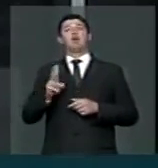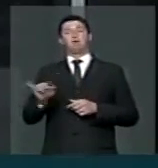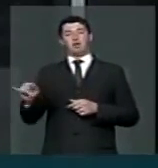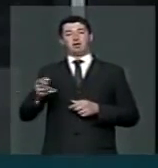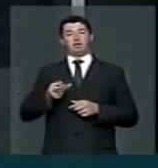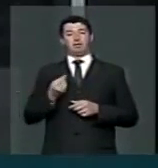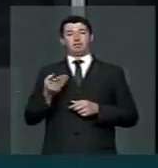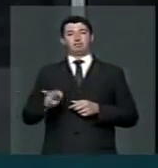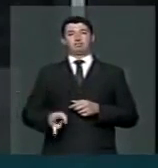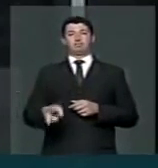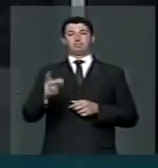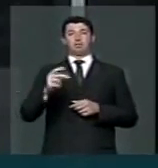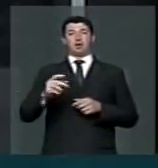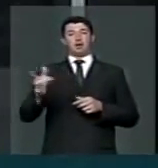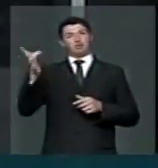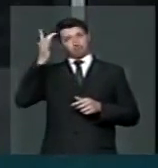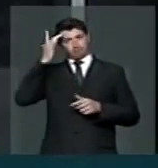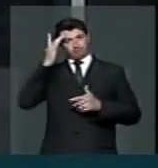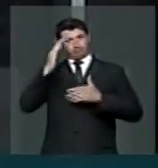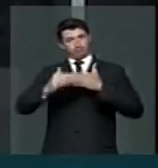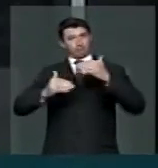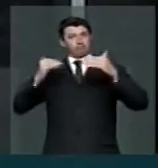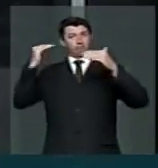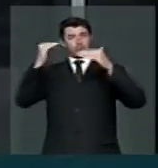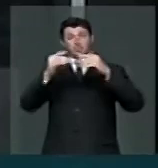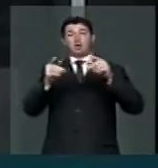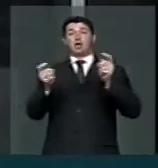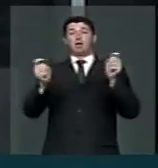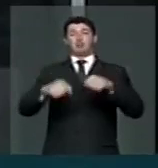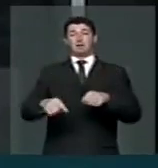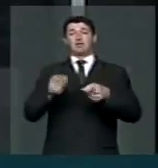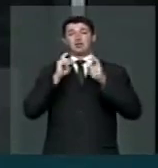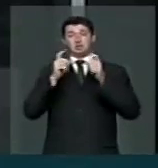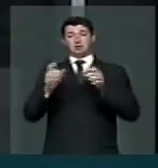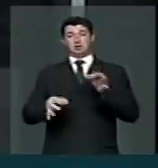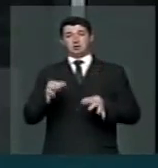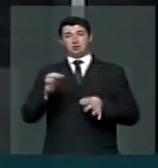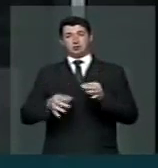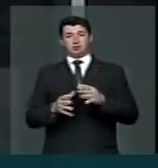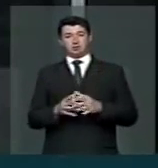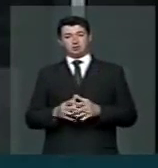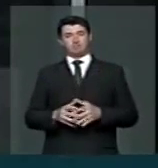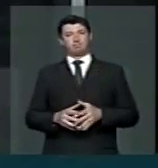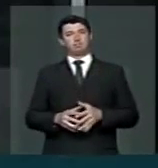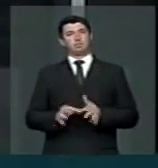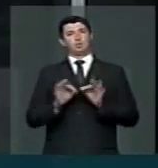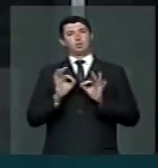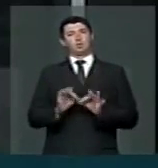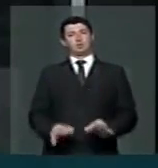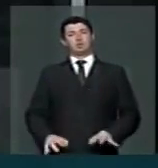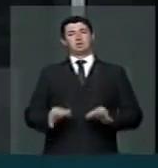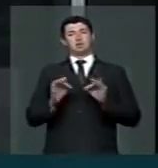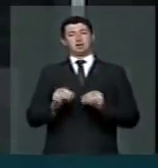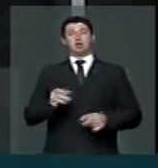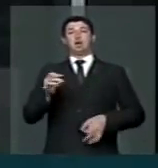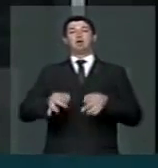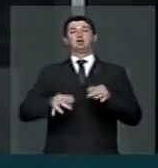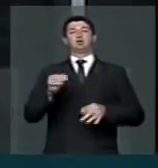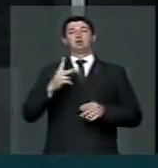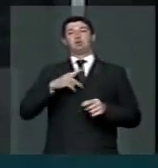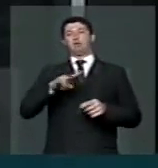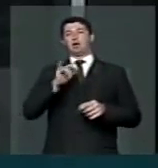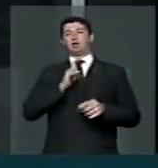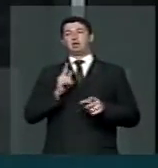a modernização e a eficiência da administração da justiça. E certamente o judiciário se